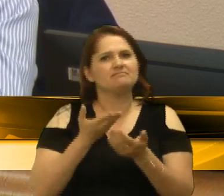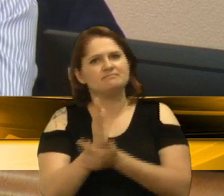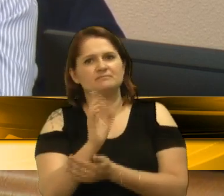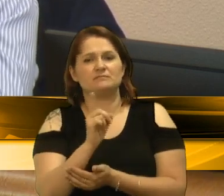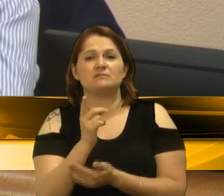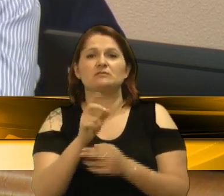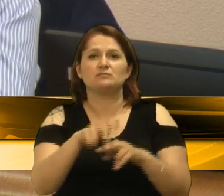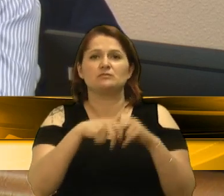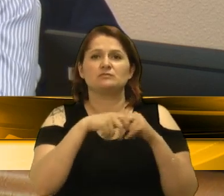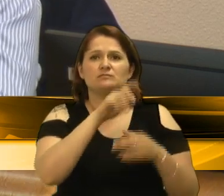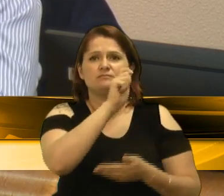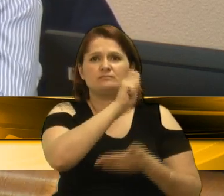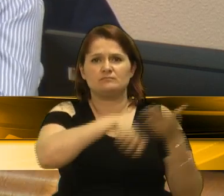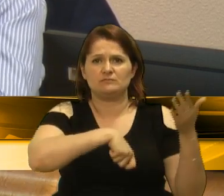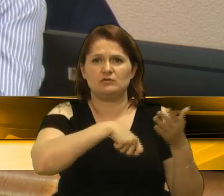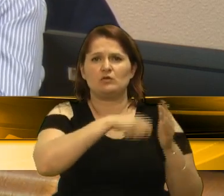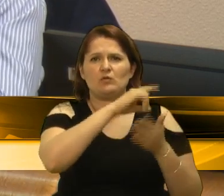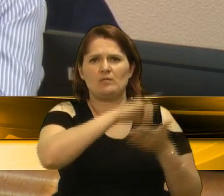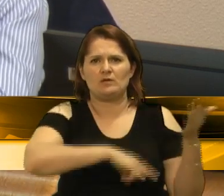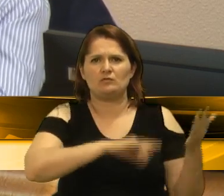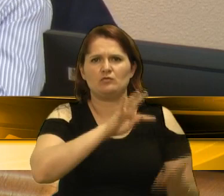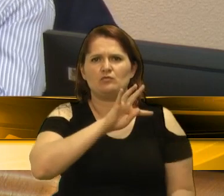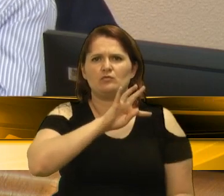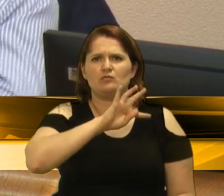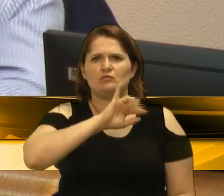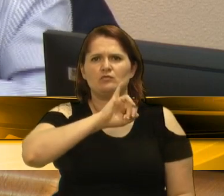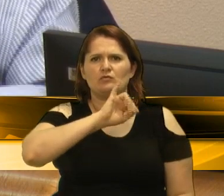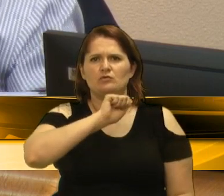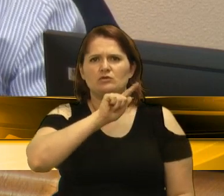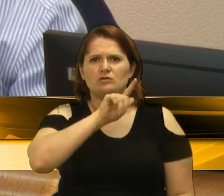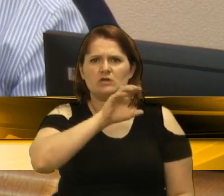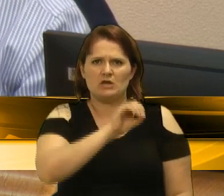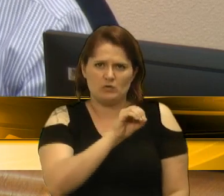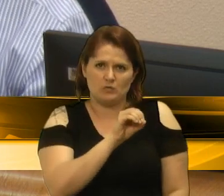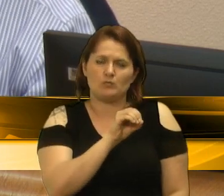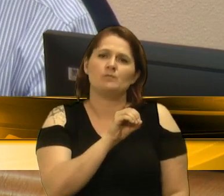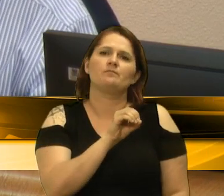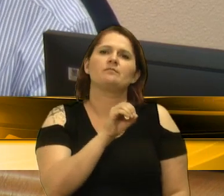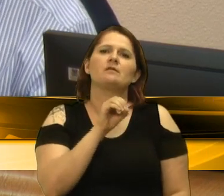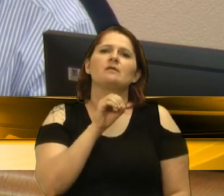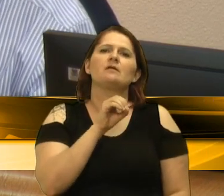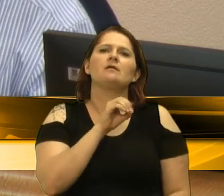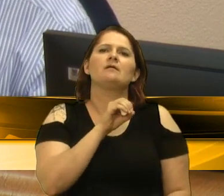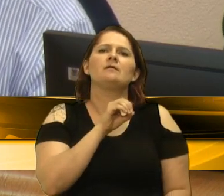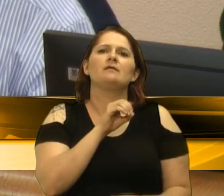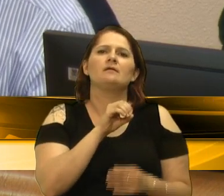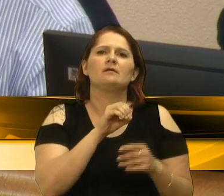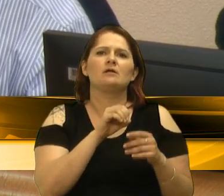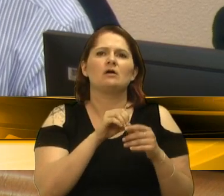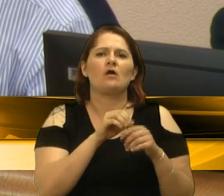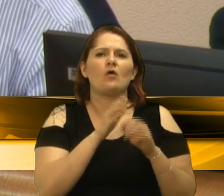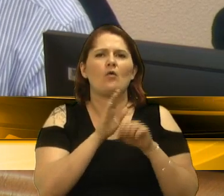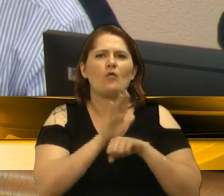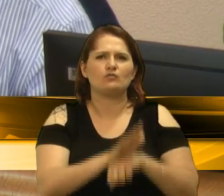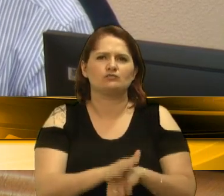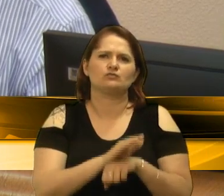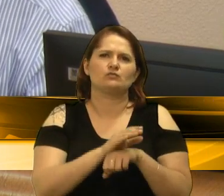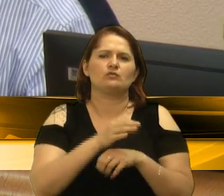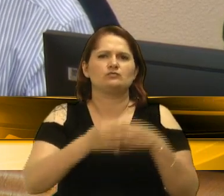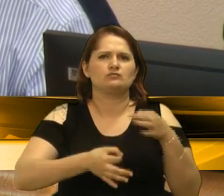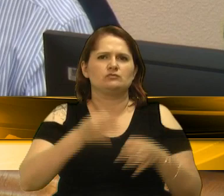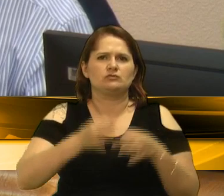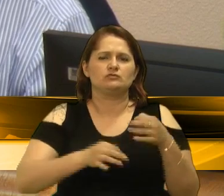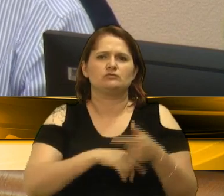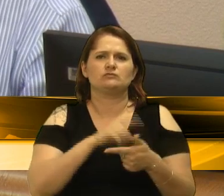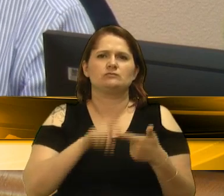este documento Tiago Arnaldo da Silva, consultor-geral jurídico do IGAM, e Everton Menegais